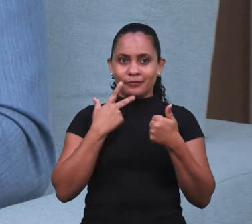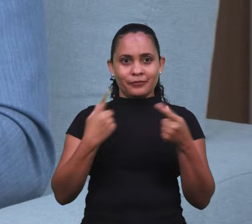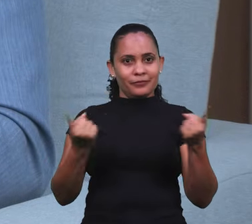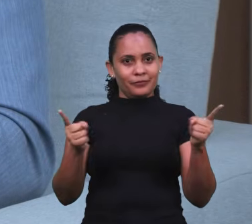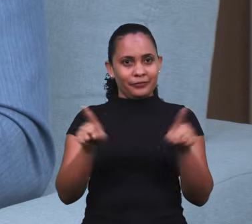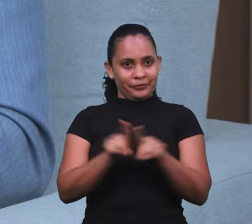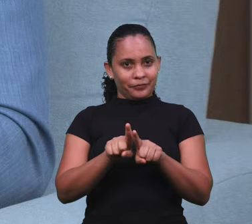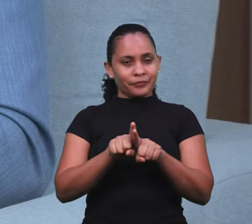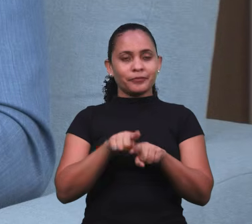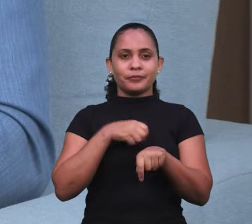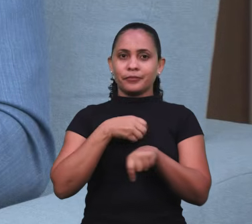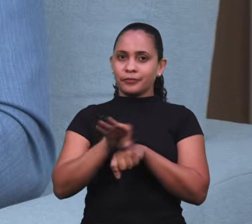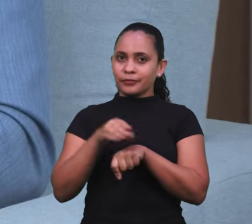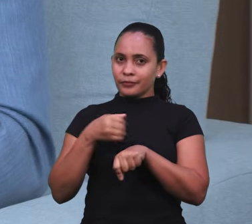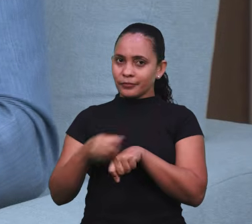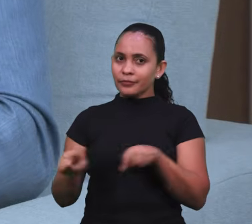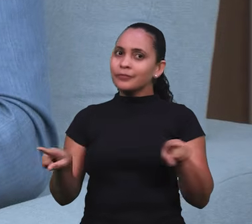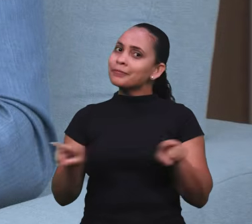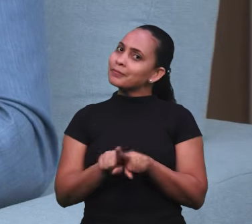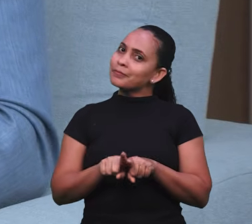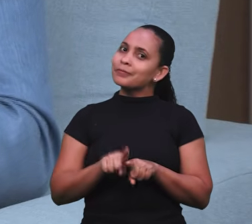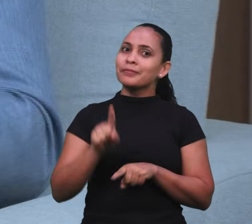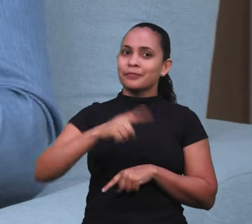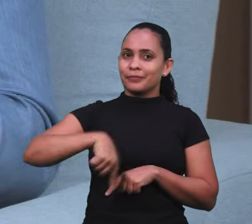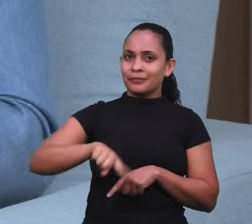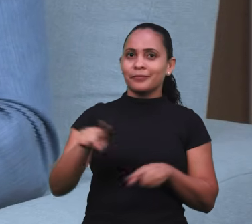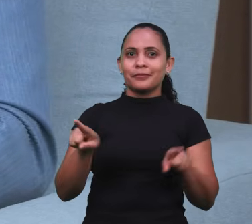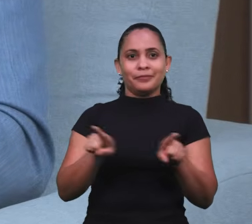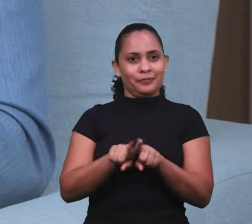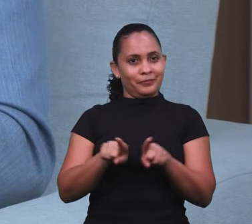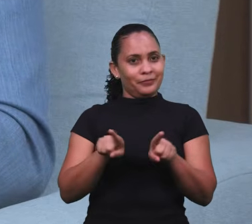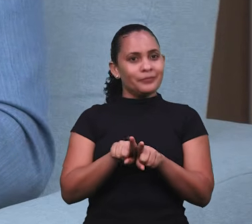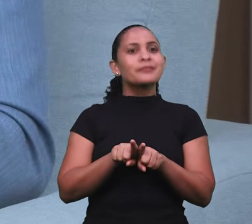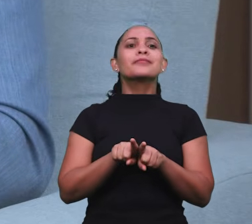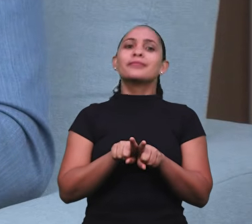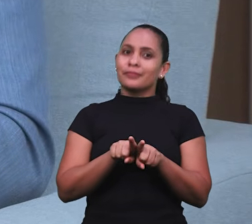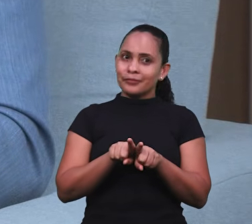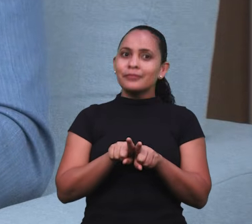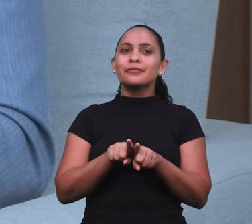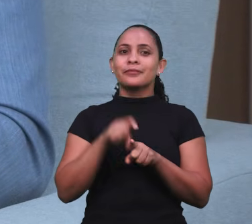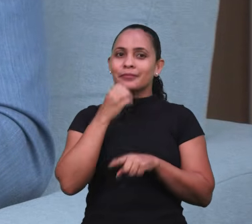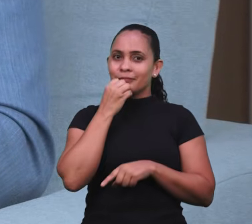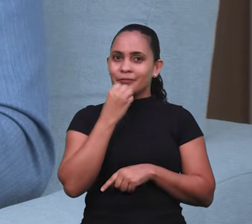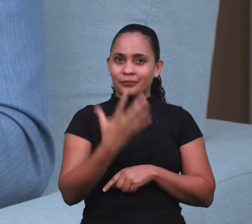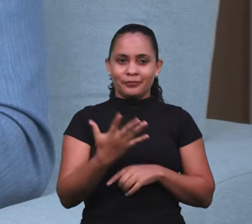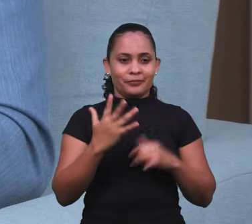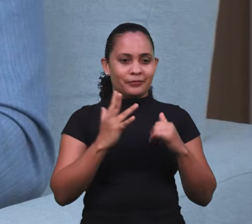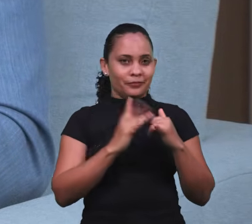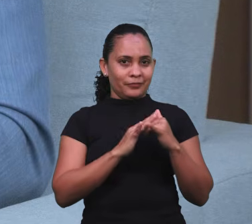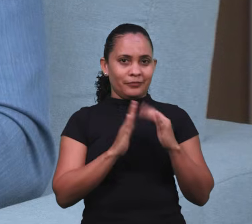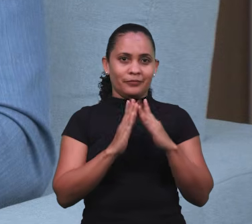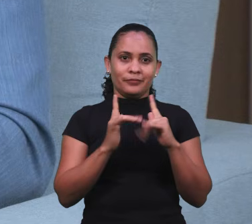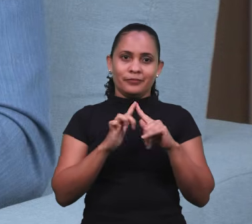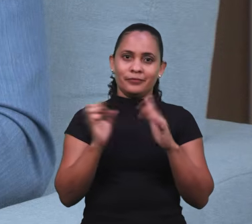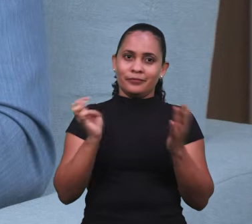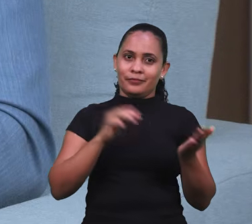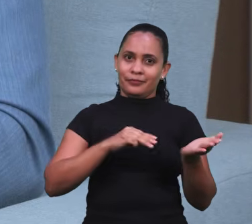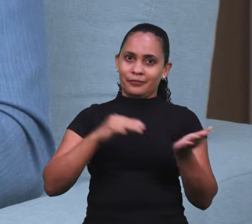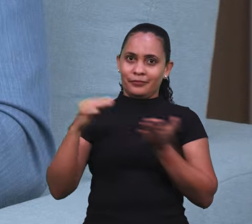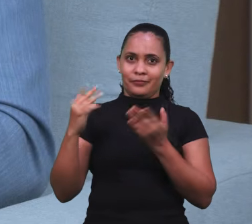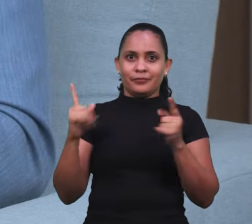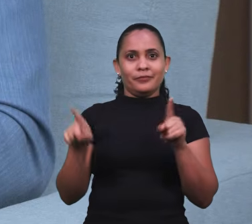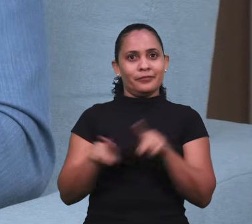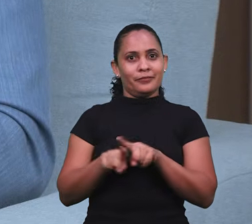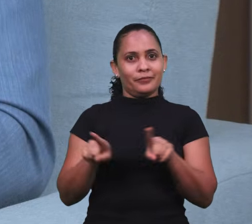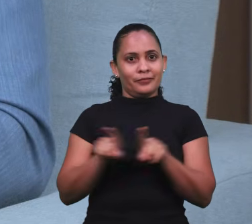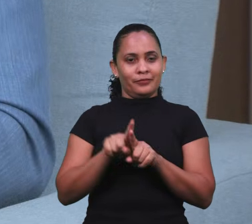e compartilhando. Assim fazendo, você vai trazer mais visibilidade e relevância para o canal da Igreja Cristã Maranata e